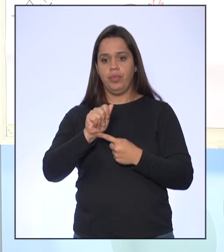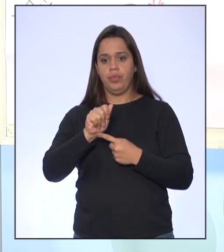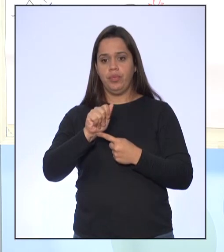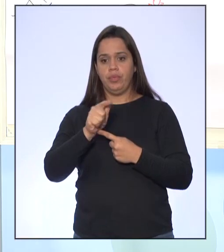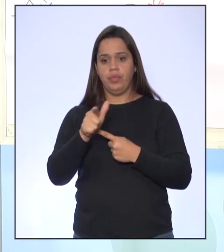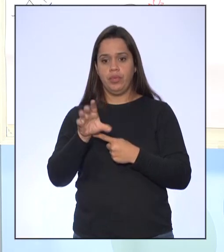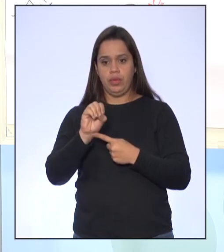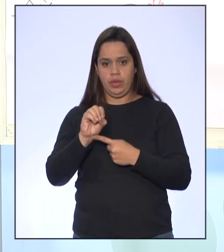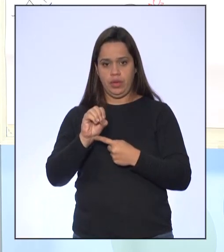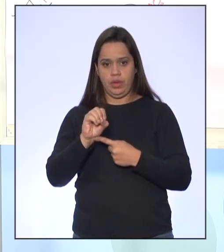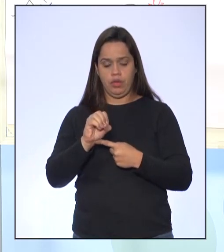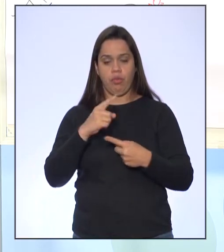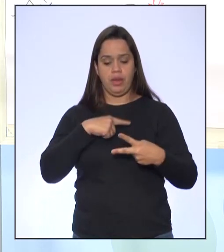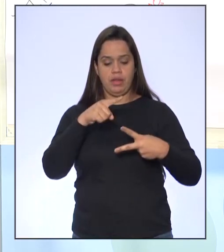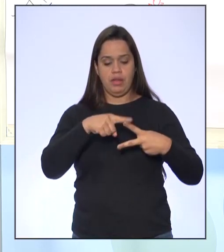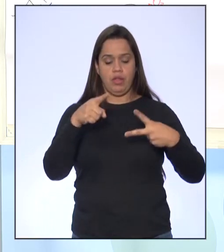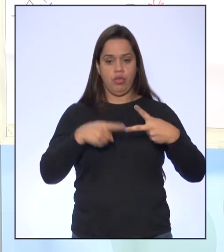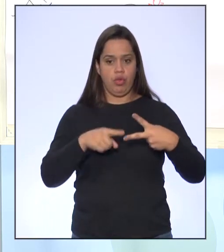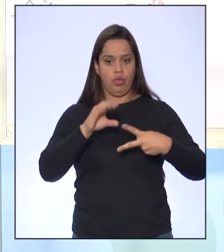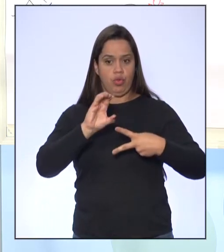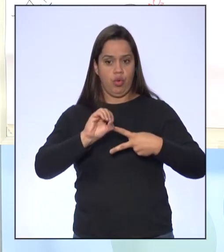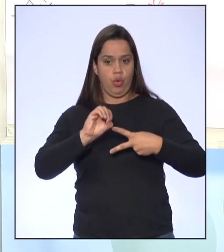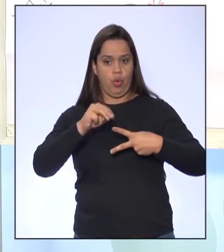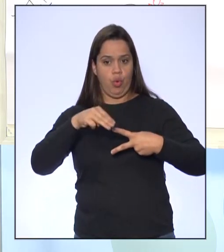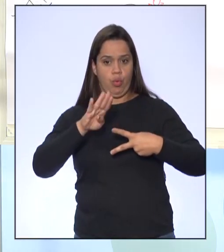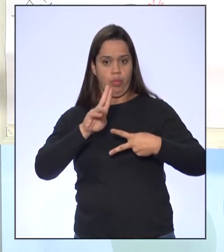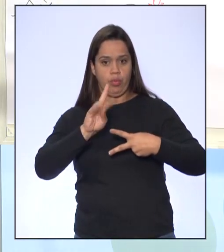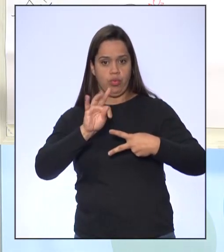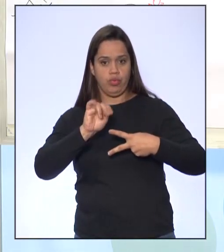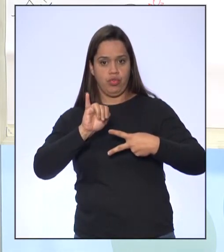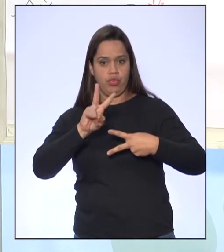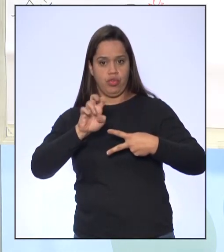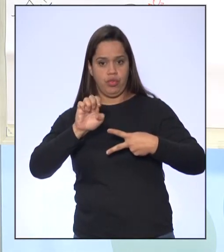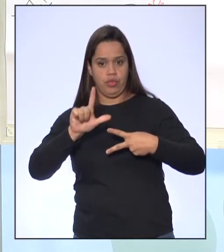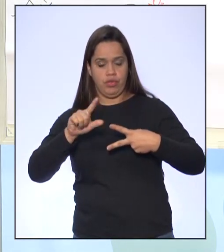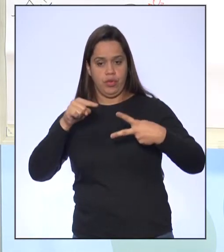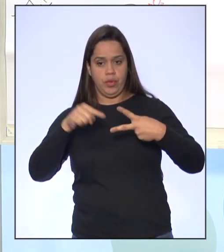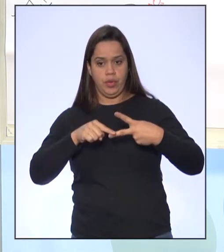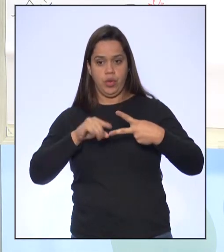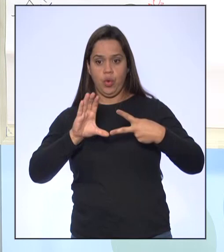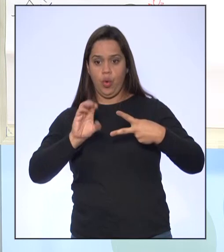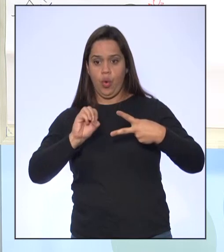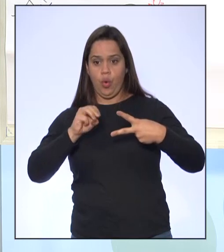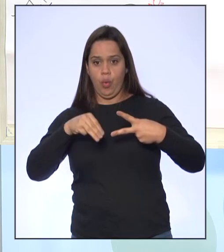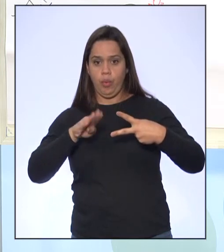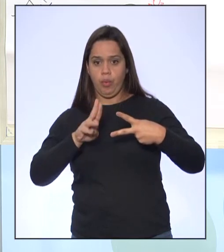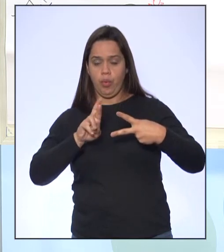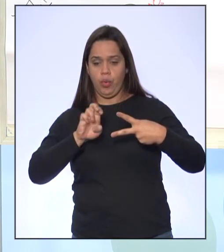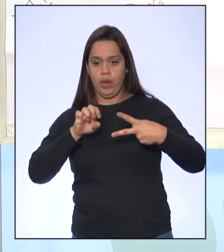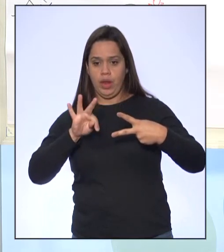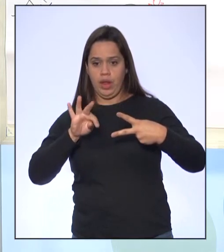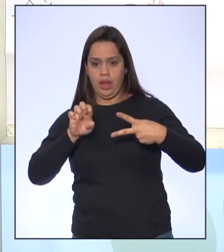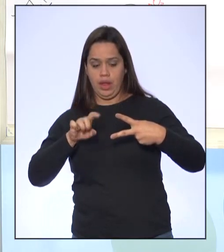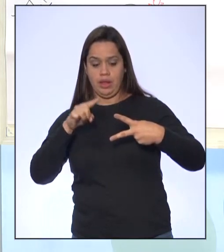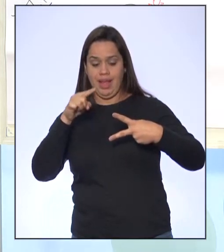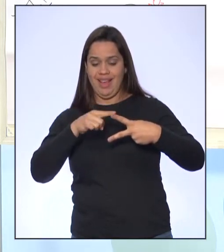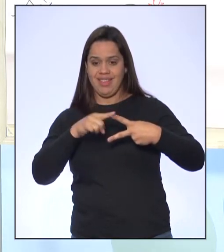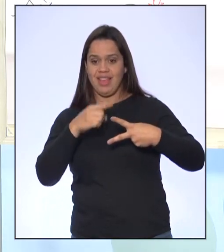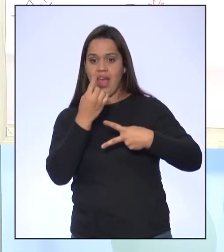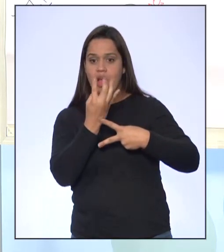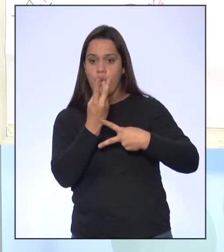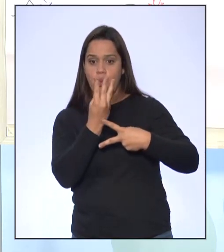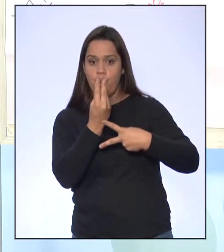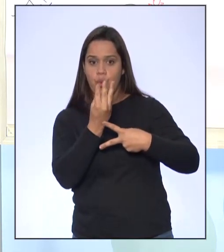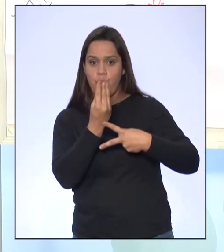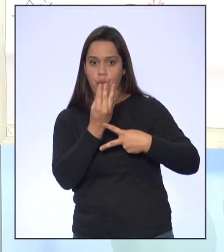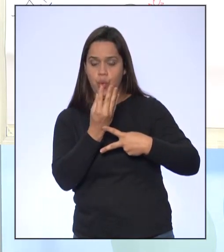combustível e de um comburente. Aqui, no caso, o combustível é a vela, certo? E um fator de ativação. O fator de ativação aqui eu vou ser rápido,